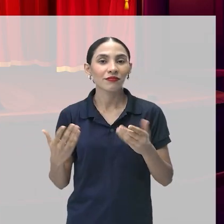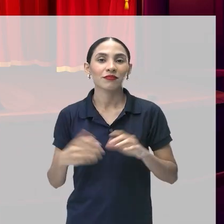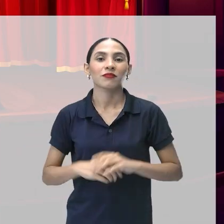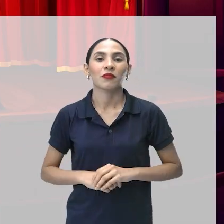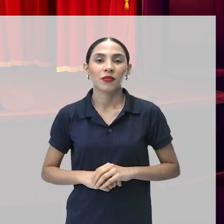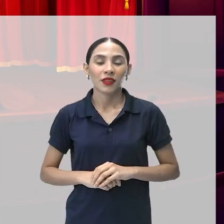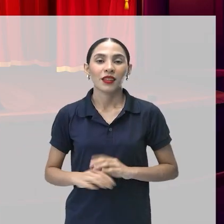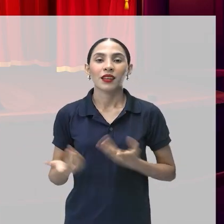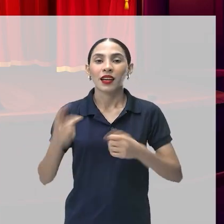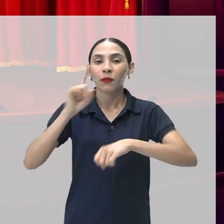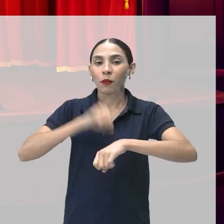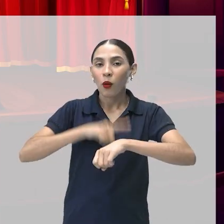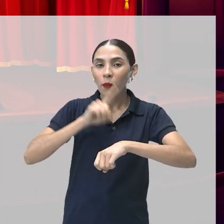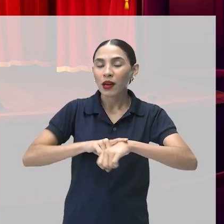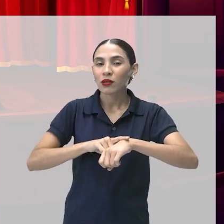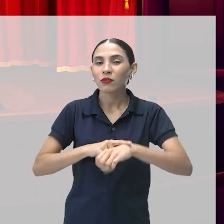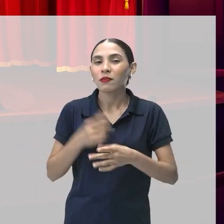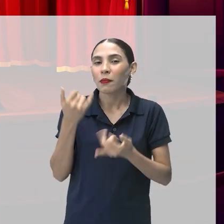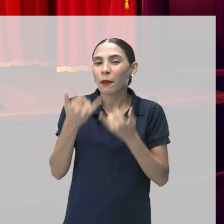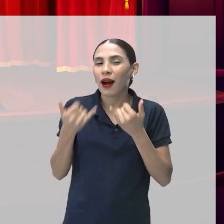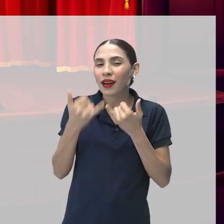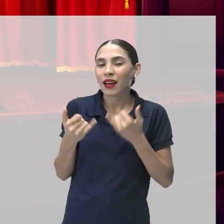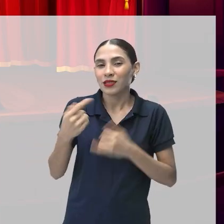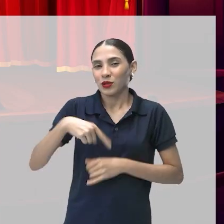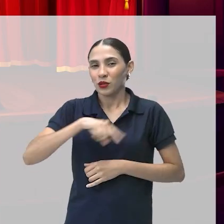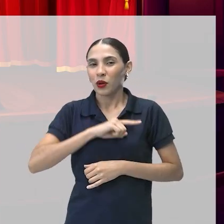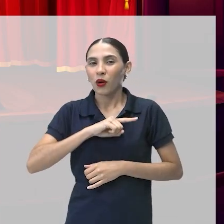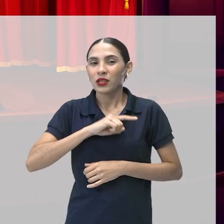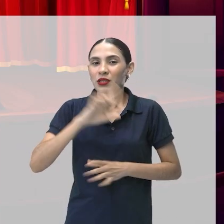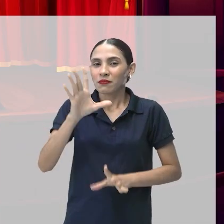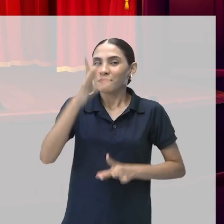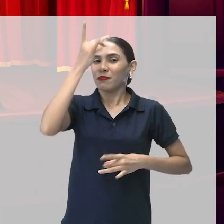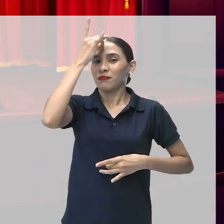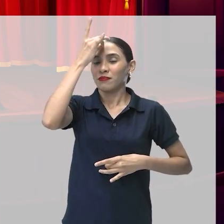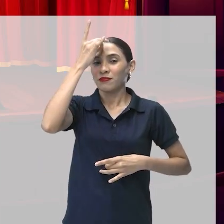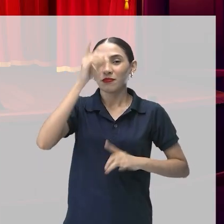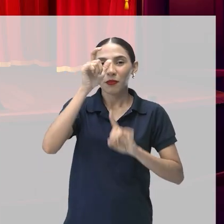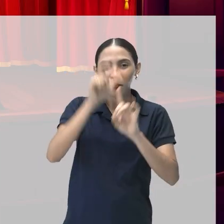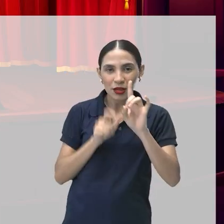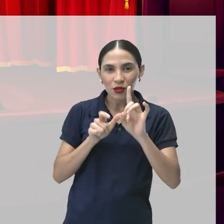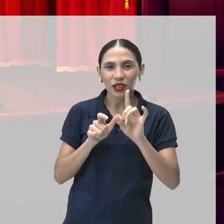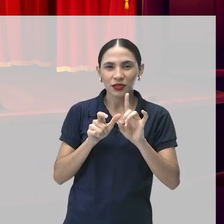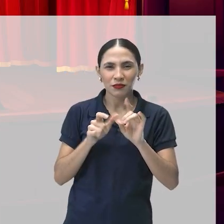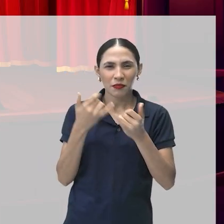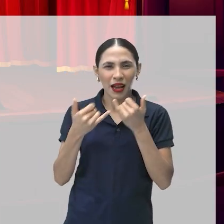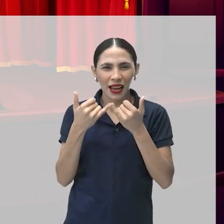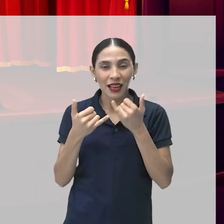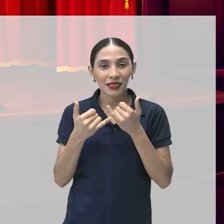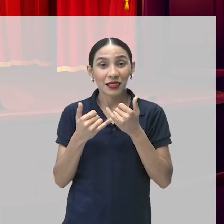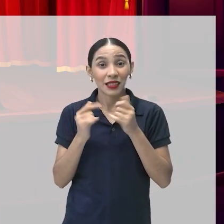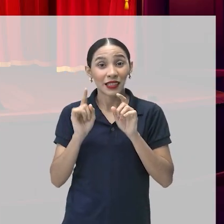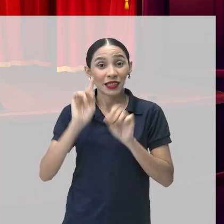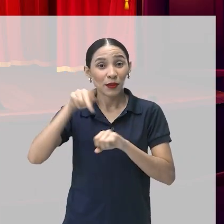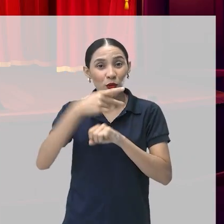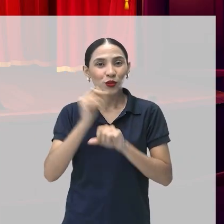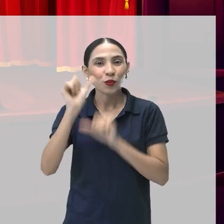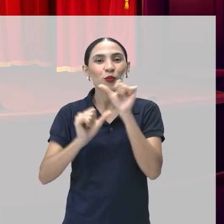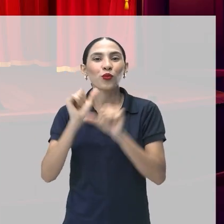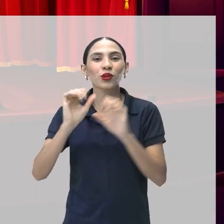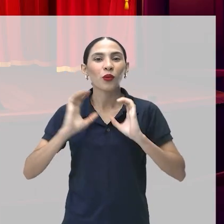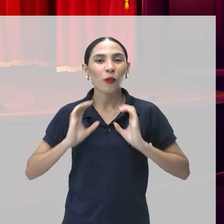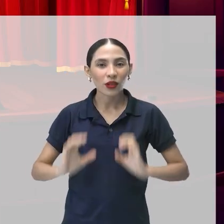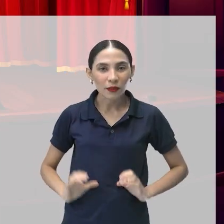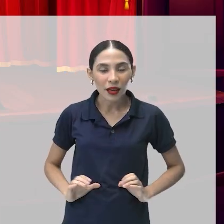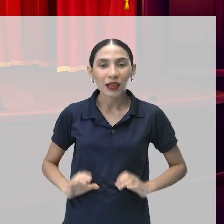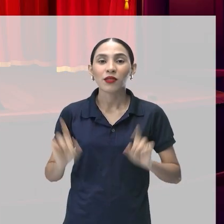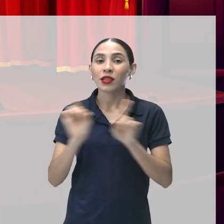a cada momento é como se nós colocássemos um personagem em evidência. E a gente muda o nosso